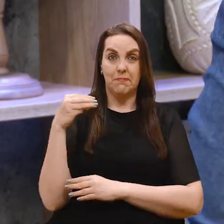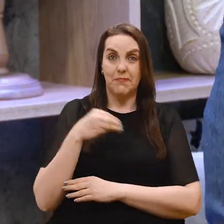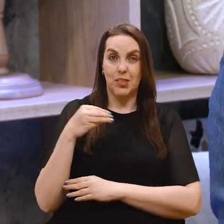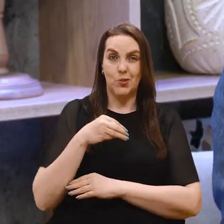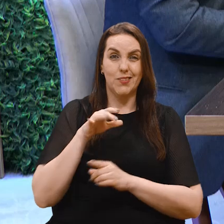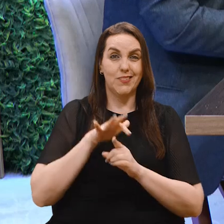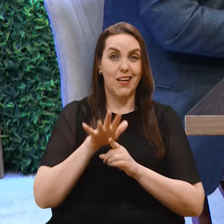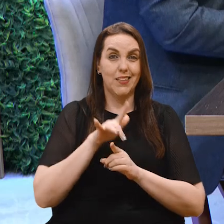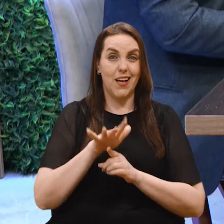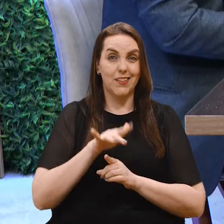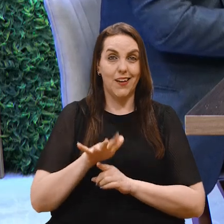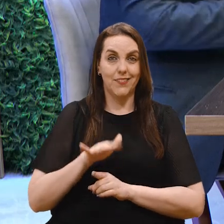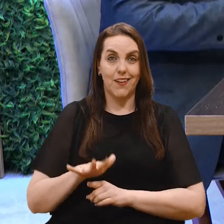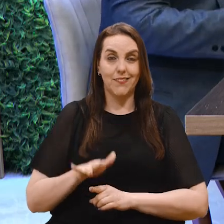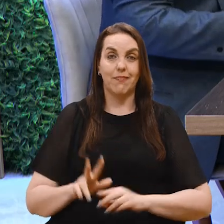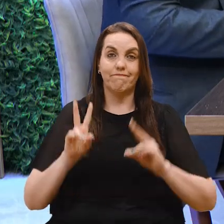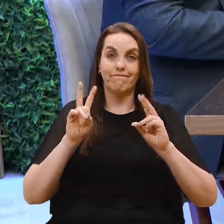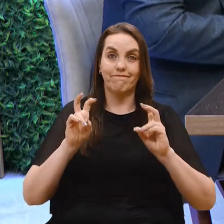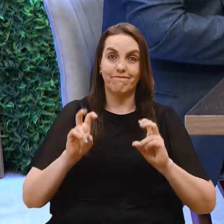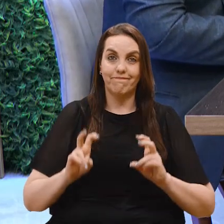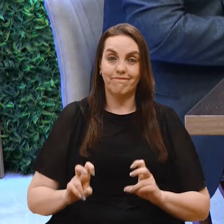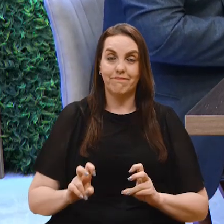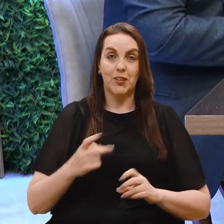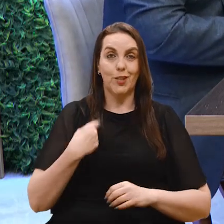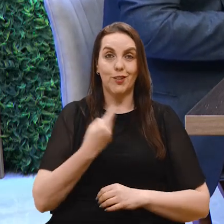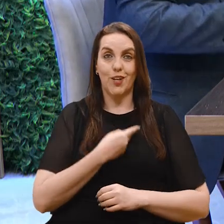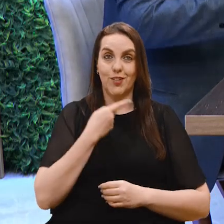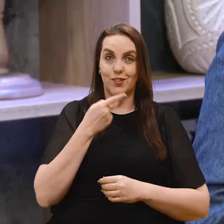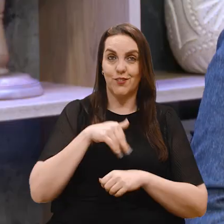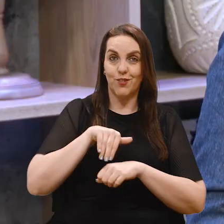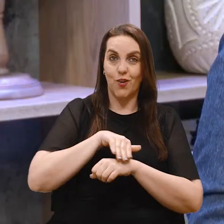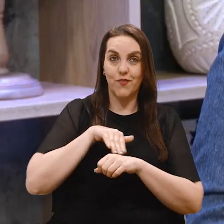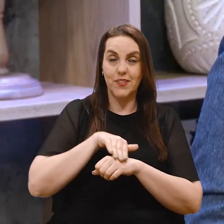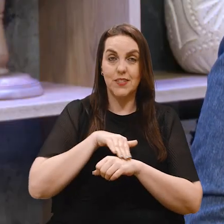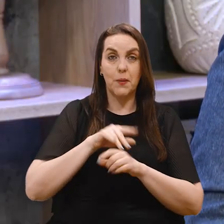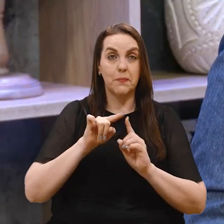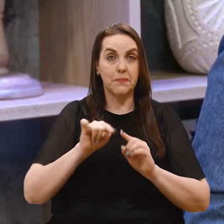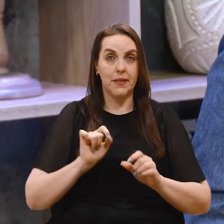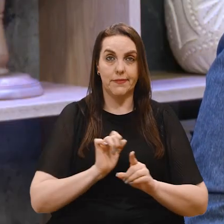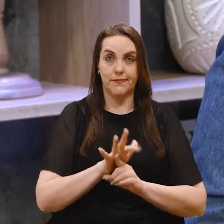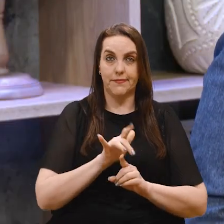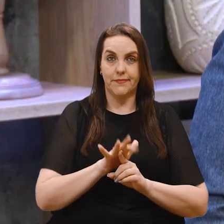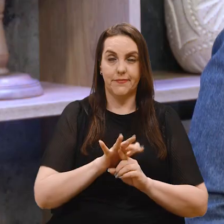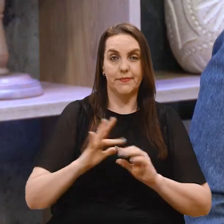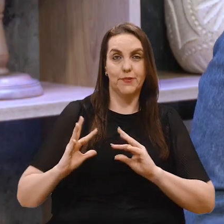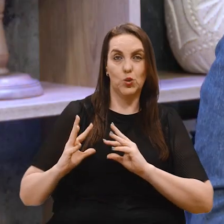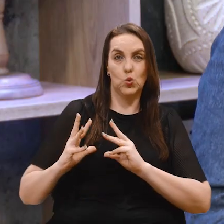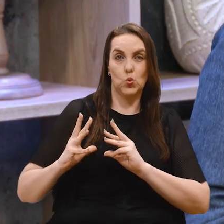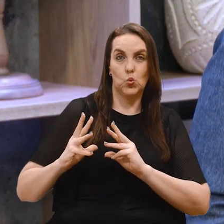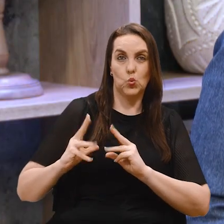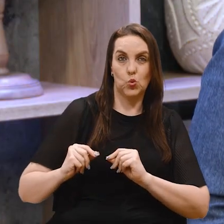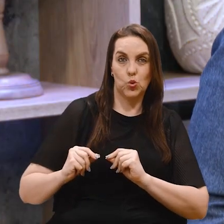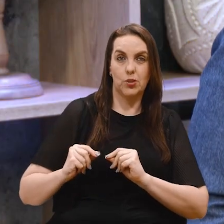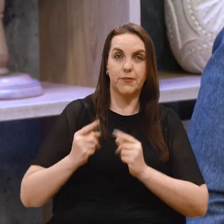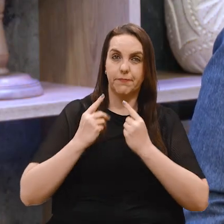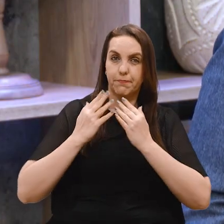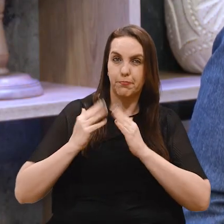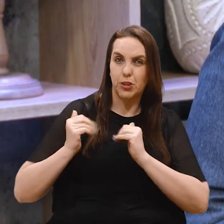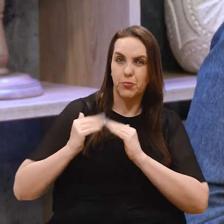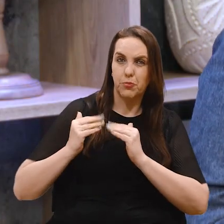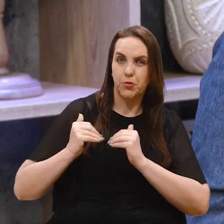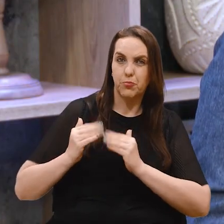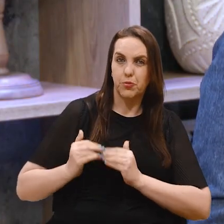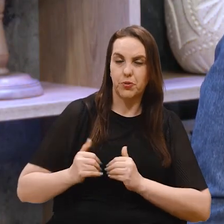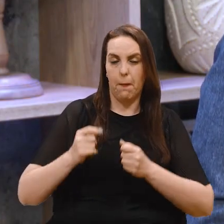demandas aqui que a gente acabou nem tratando, mas essas demandas, esse conjunto de reivindicações que a gente